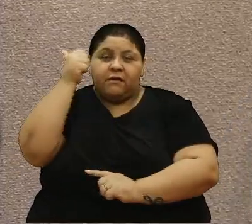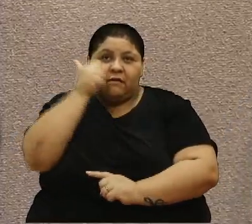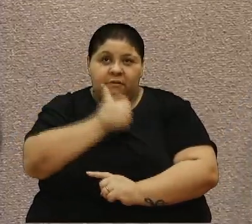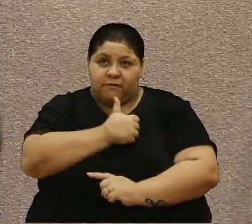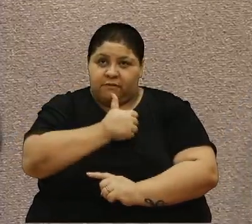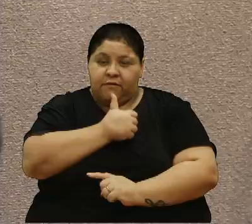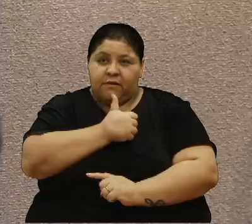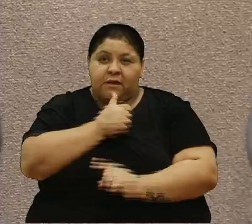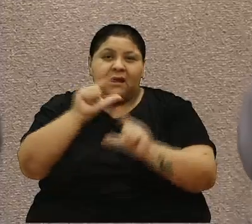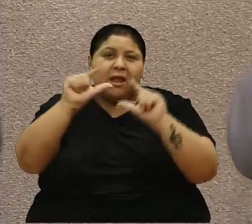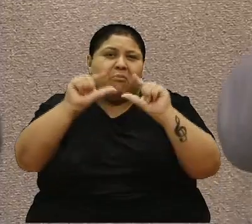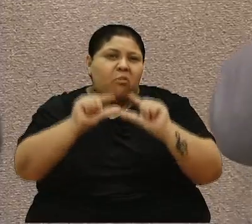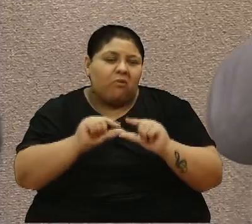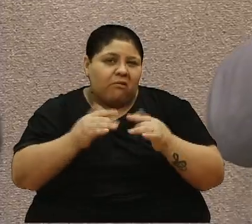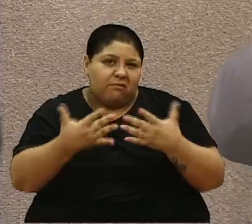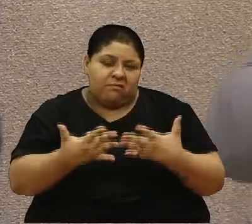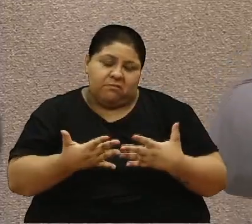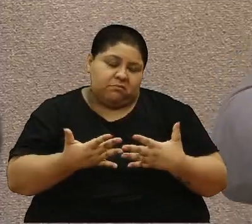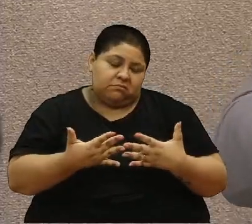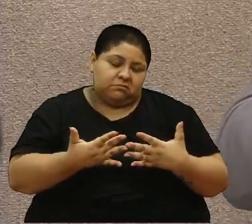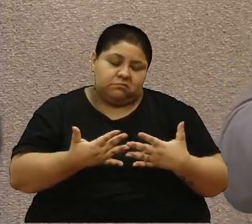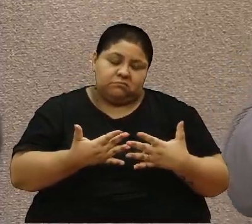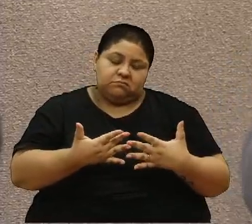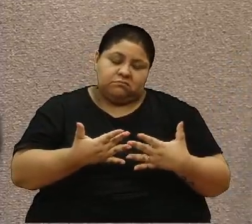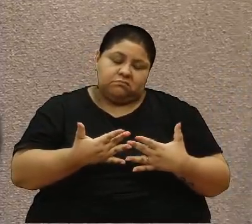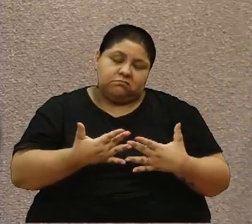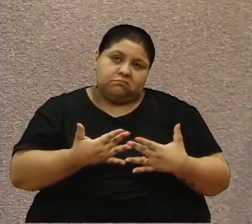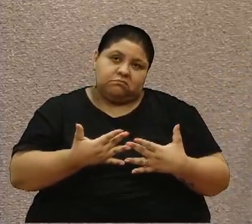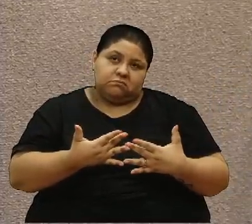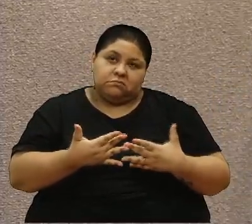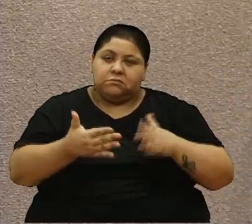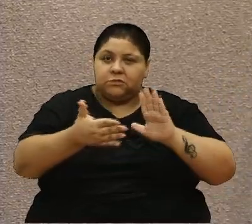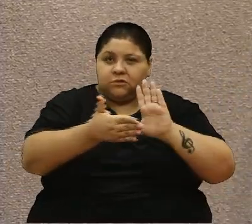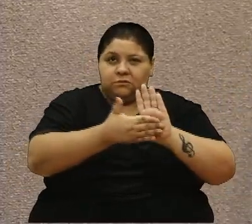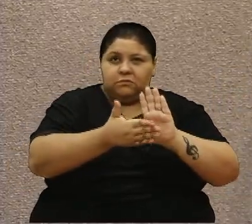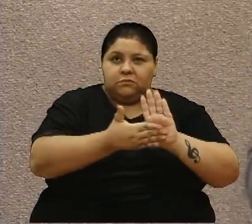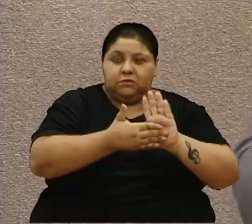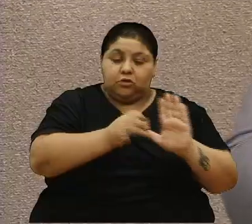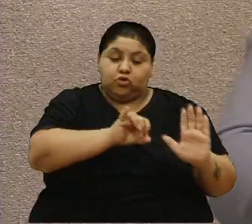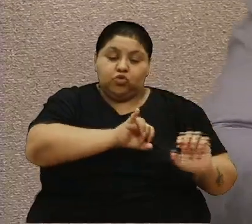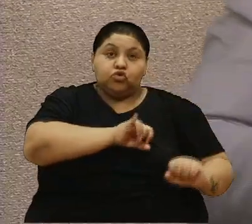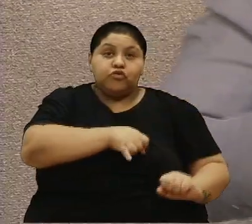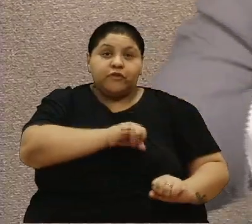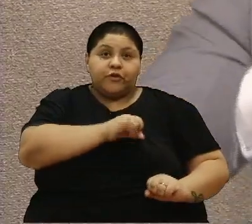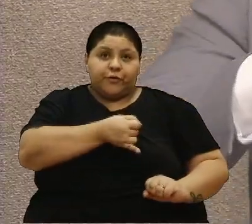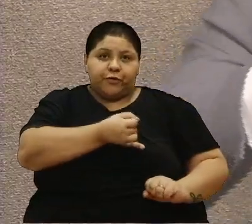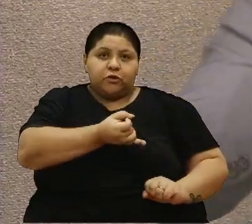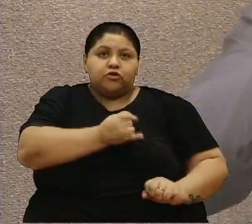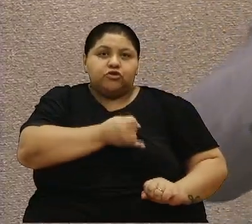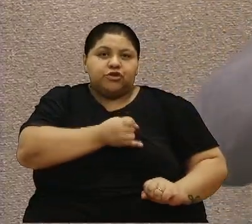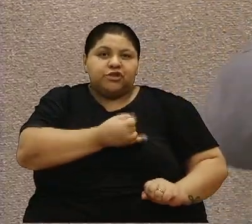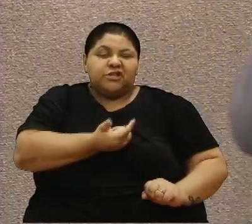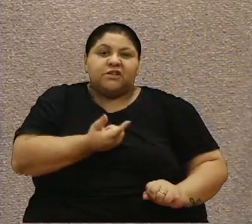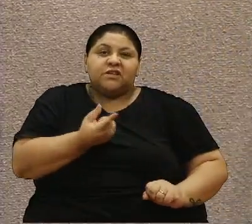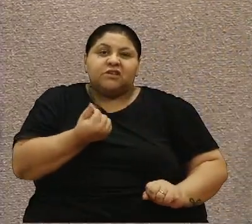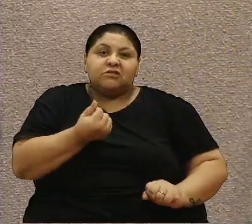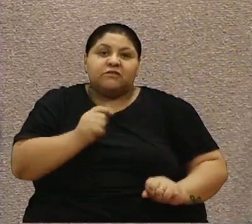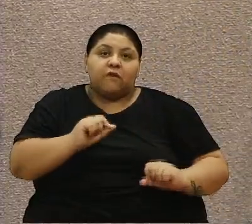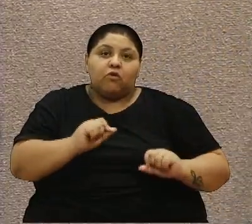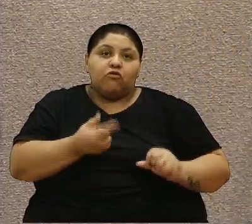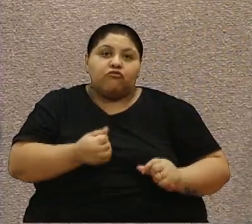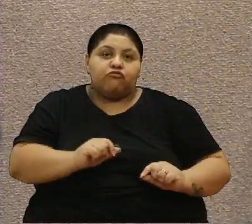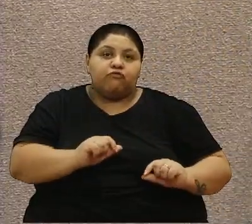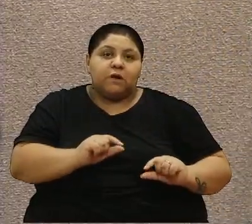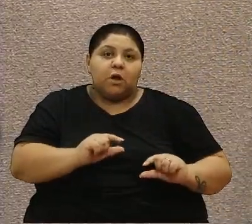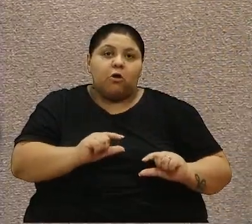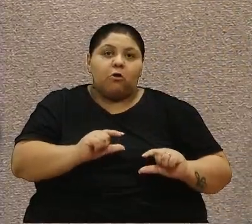incipiente ainda, então a proposta do Esporte Clube Juventude é que esse valor vai aumentando com